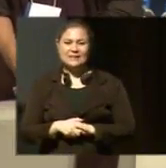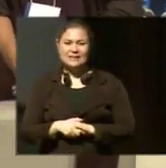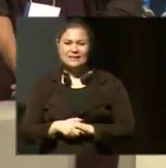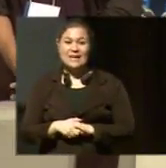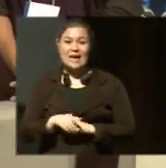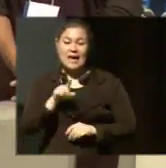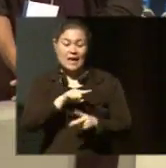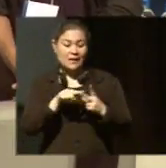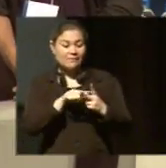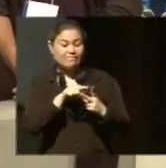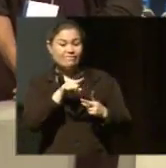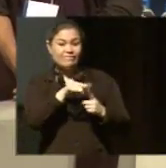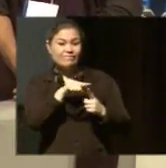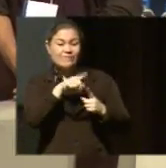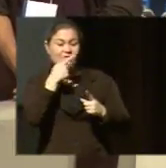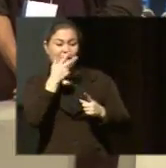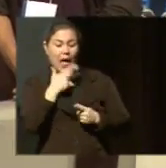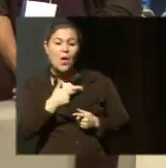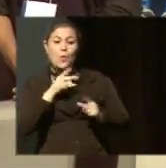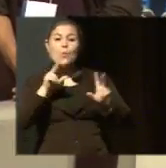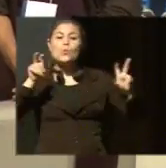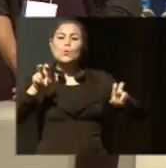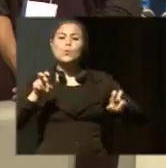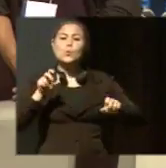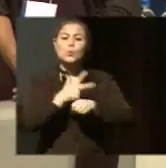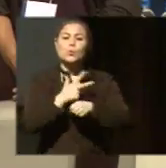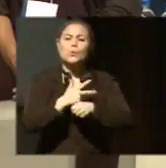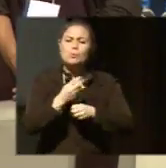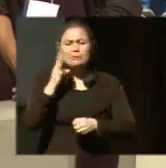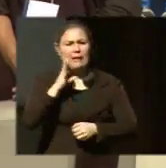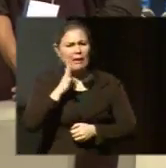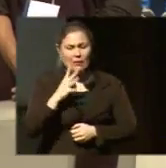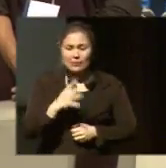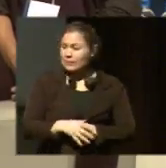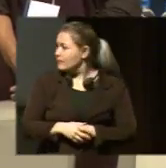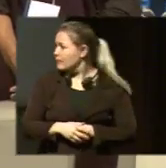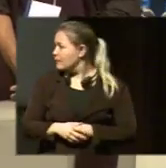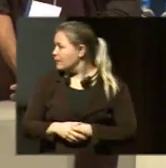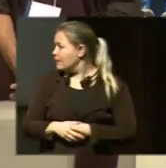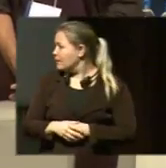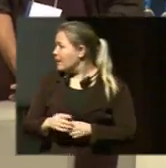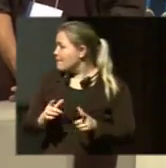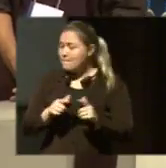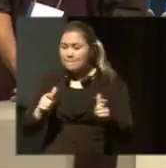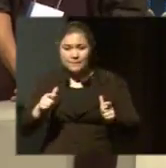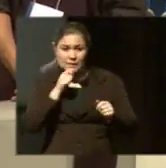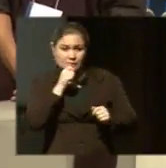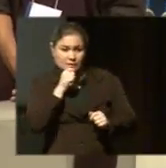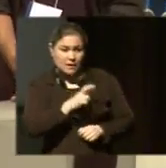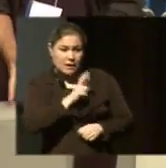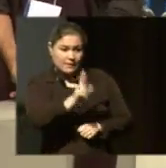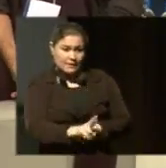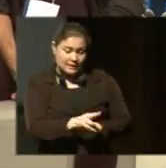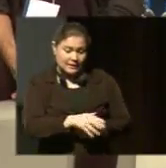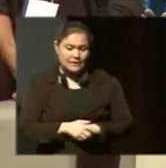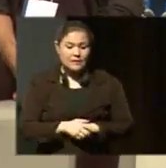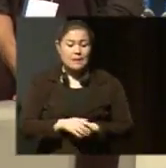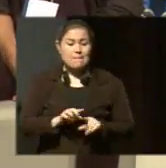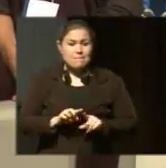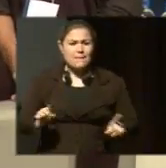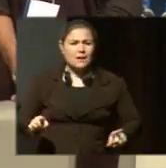Eles retratam os idosos de uma maneira muito legal. Ainda assim caquética, como a maioria da mídia representa.